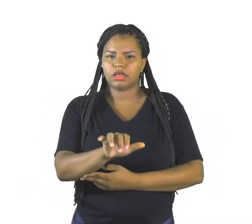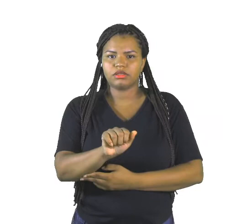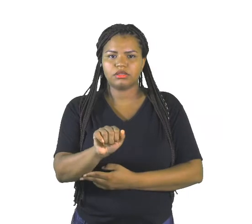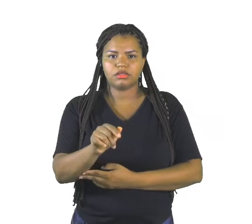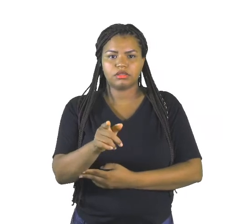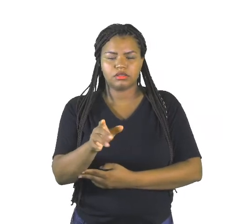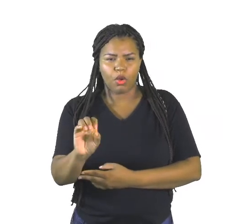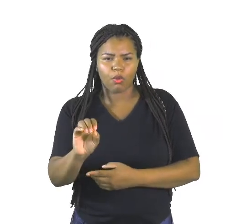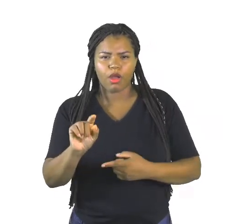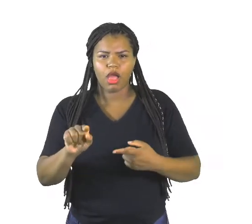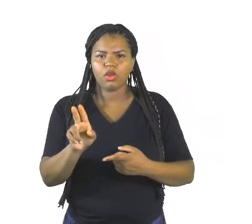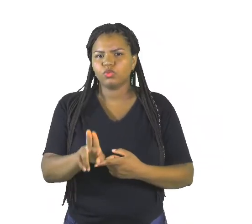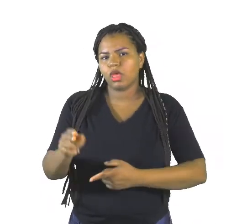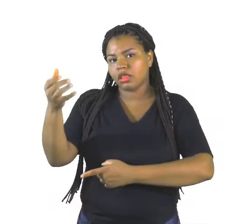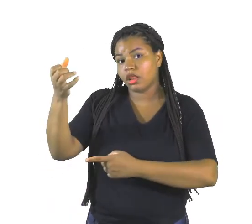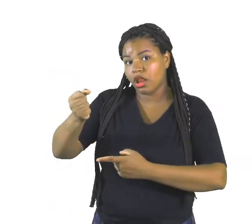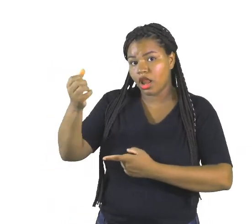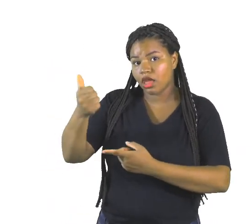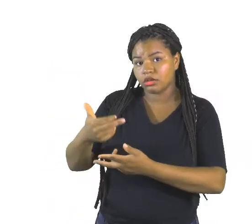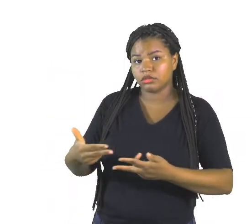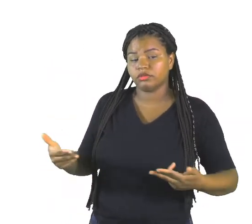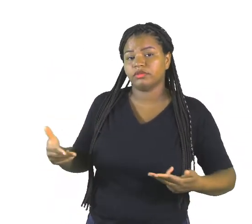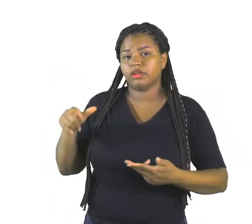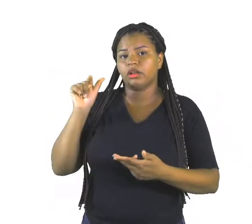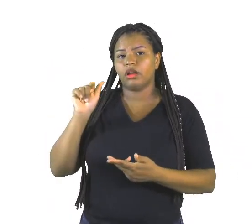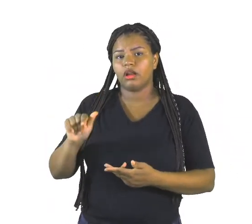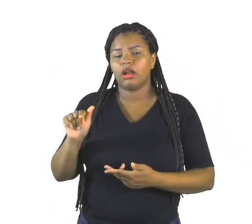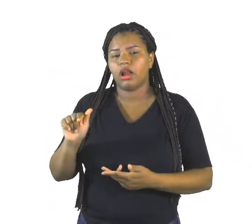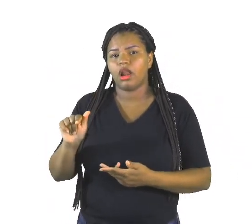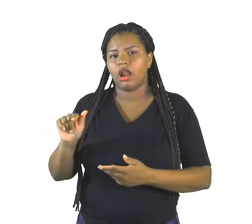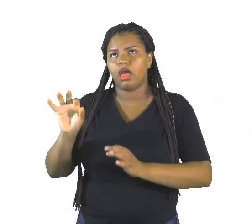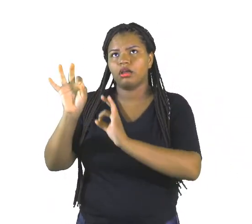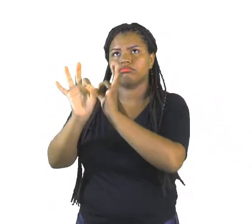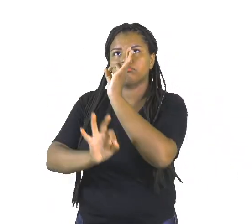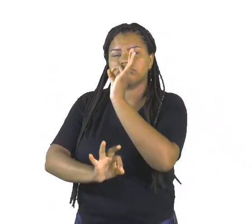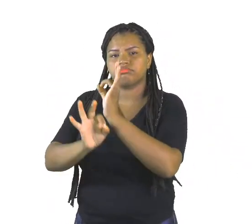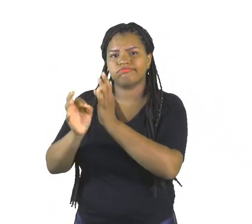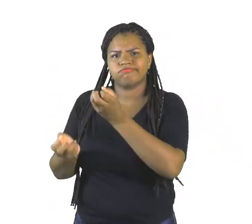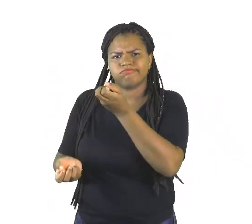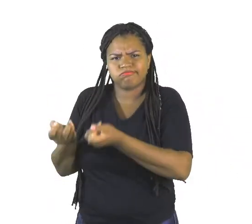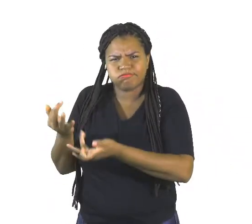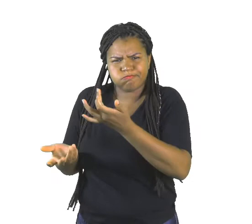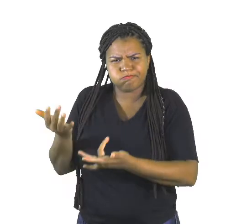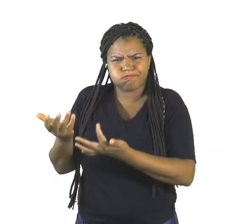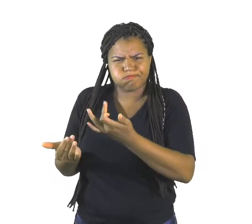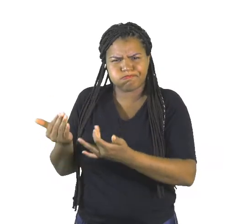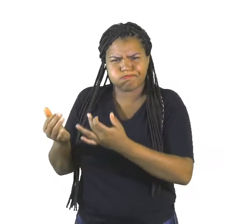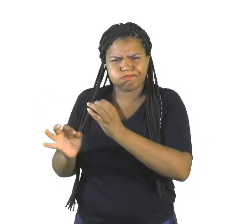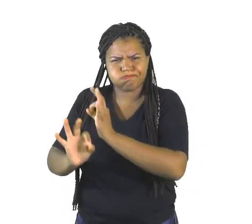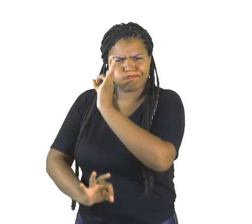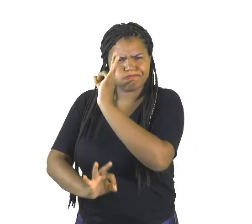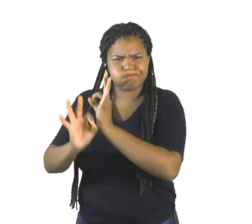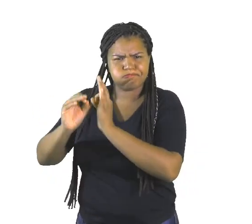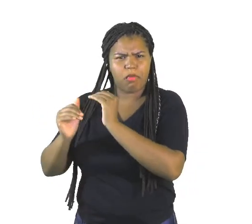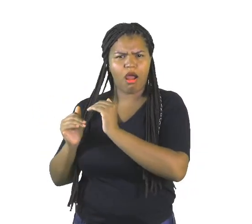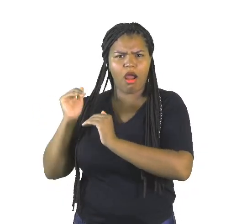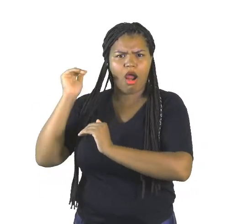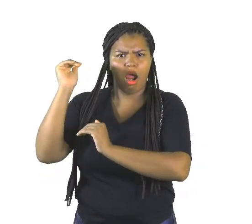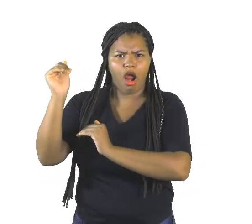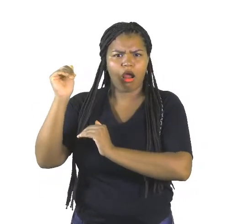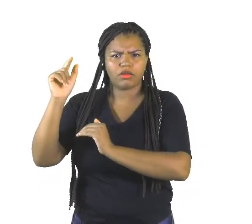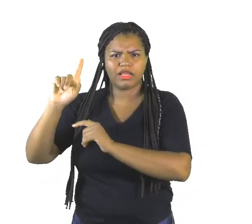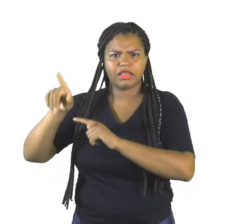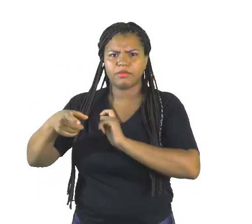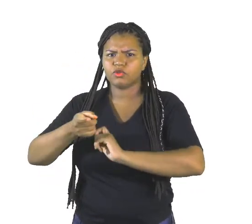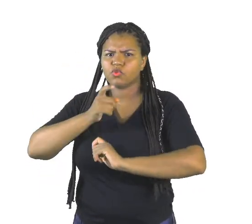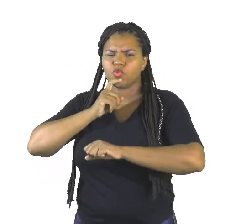leites, onde o leite ele é aquecido a uma temperatura bastante alta e depois resfriado